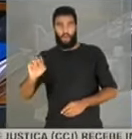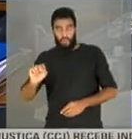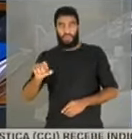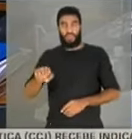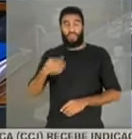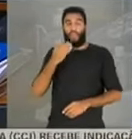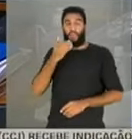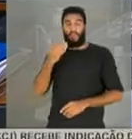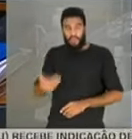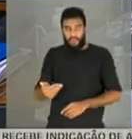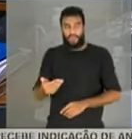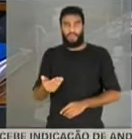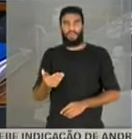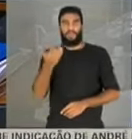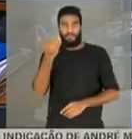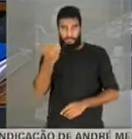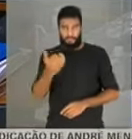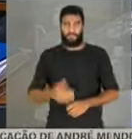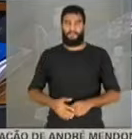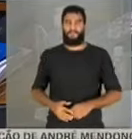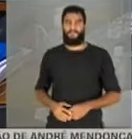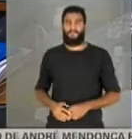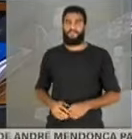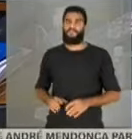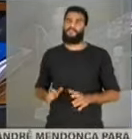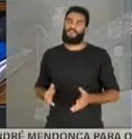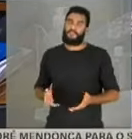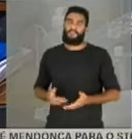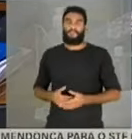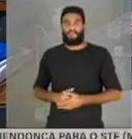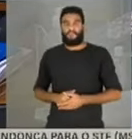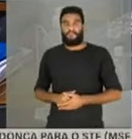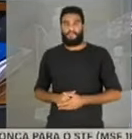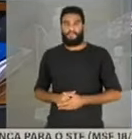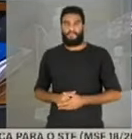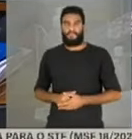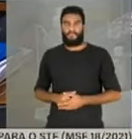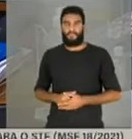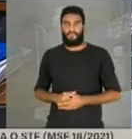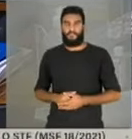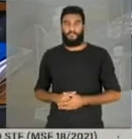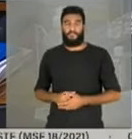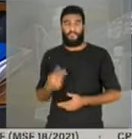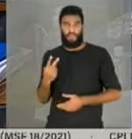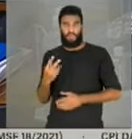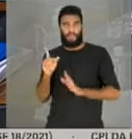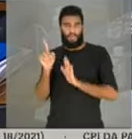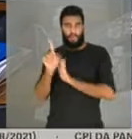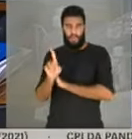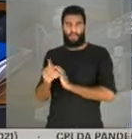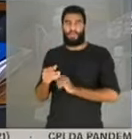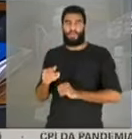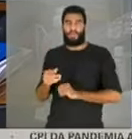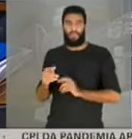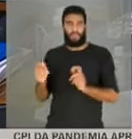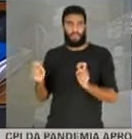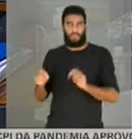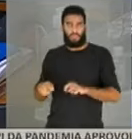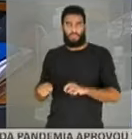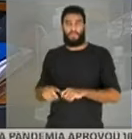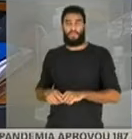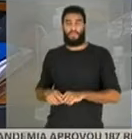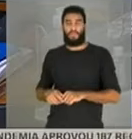feita por Vossa Senhoria. Só duas últimas perguntas, se o presidente me permite.